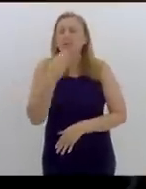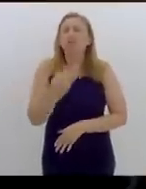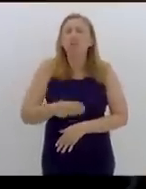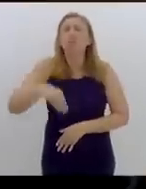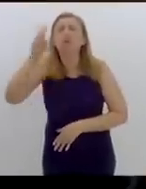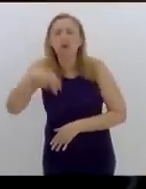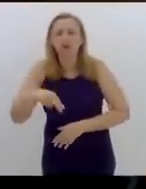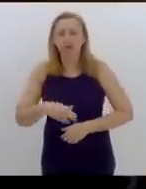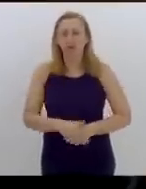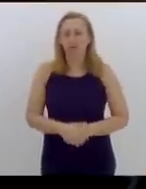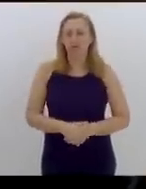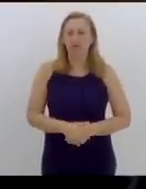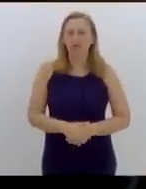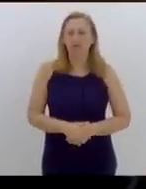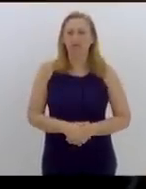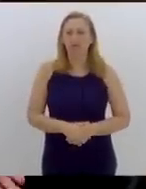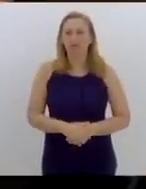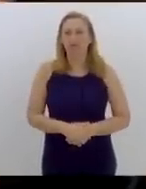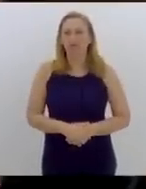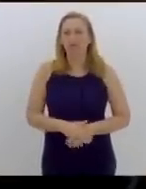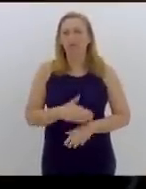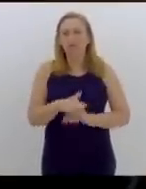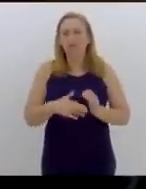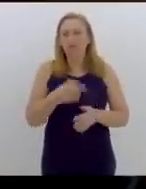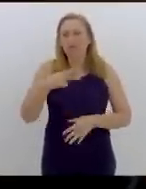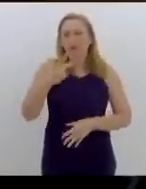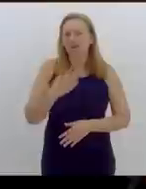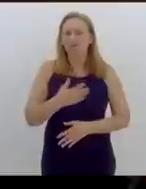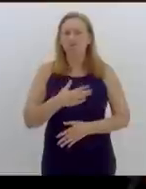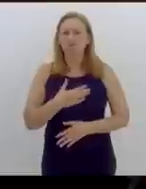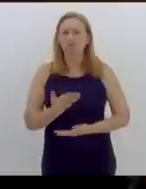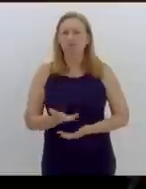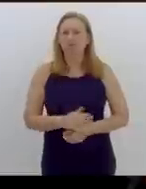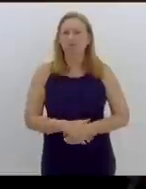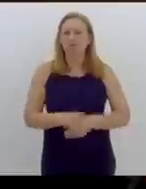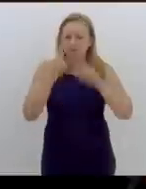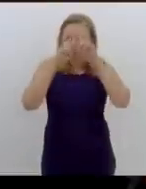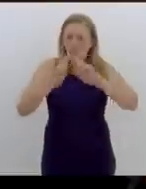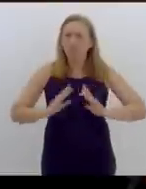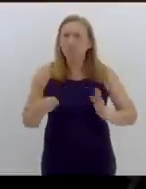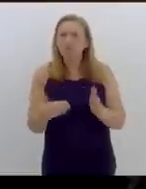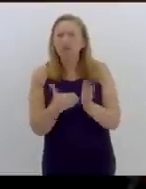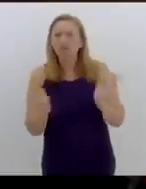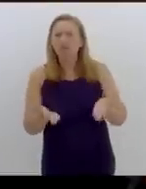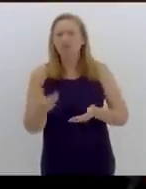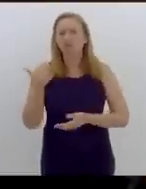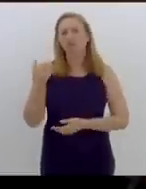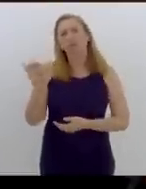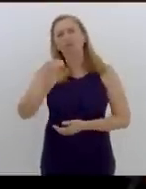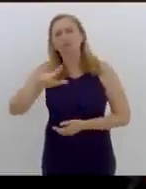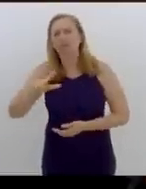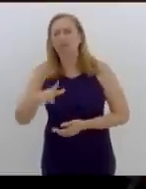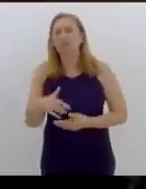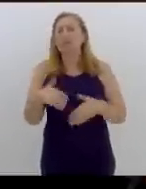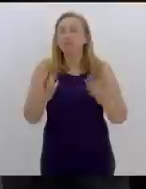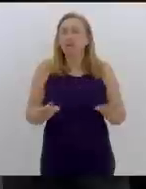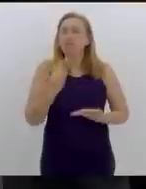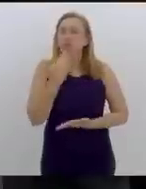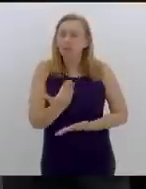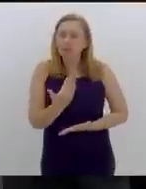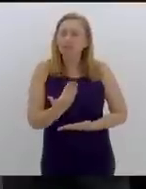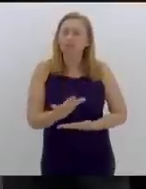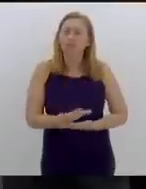todo mundo passava no trânsito eu sou todo mundo me respeita até hoje Coronel então eu